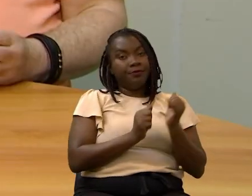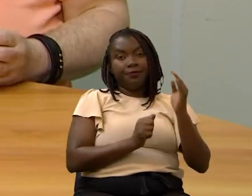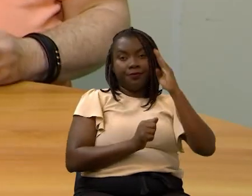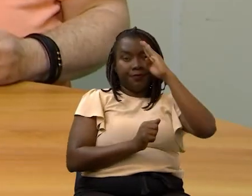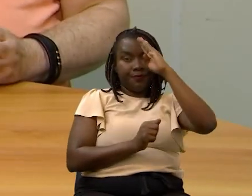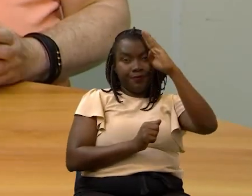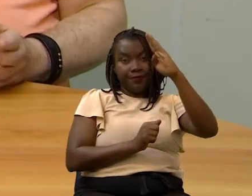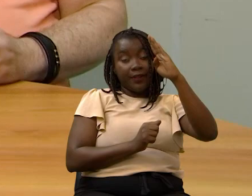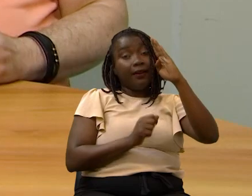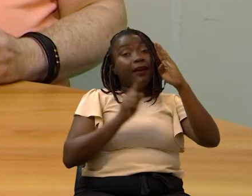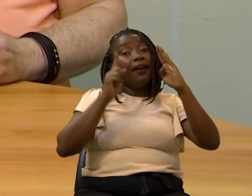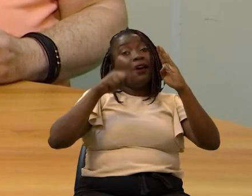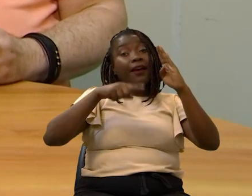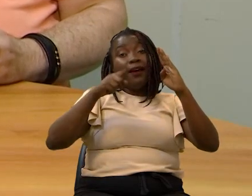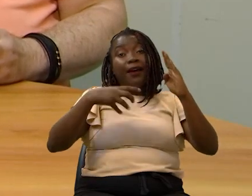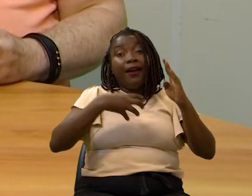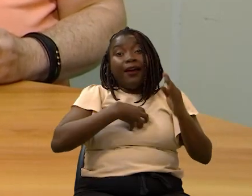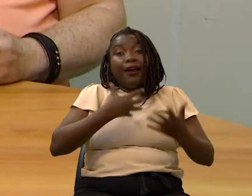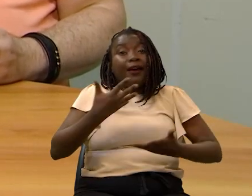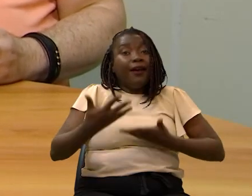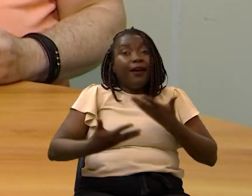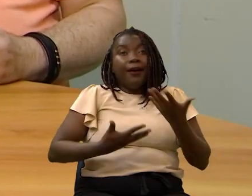família. Então, esse